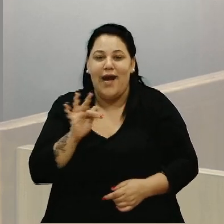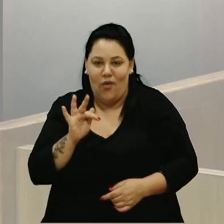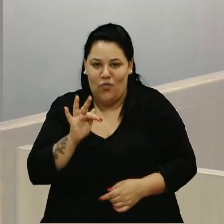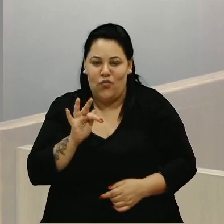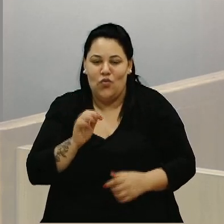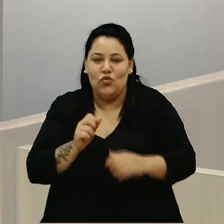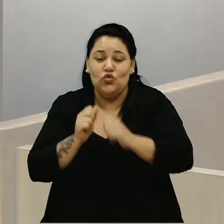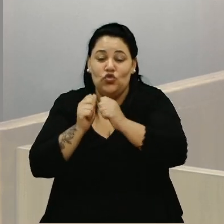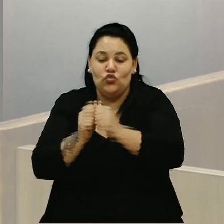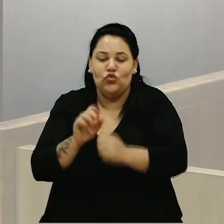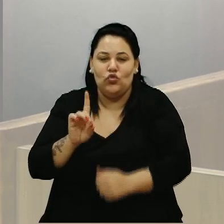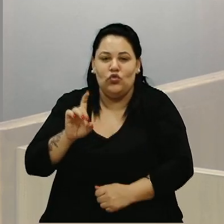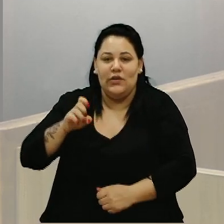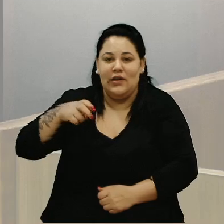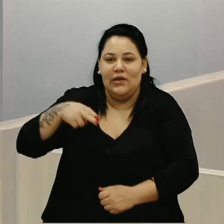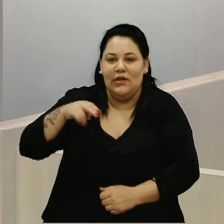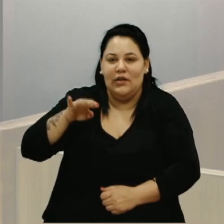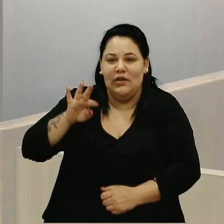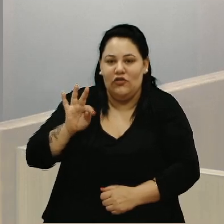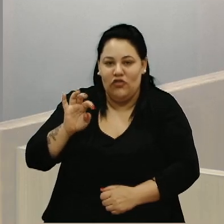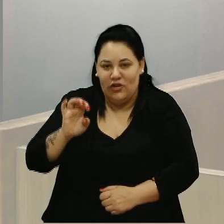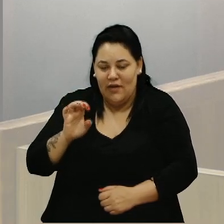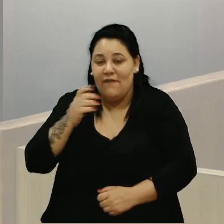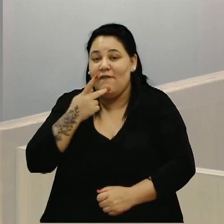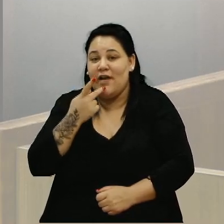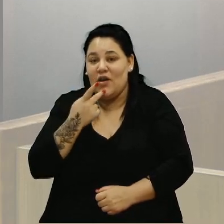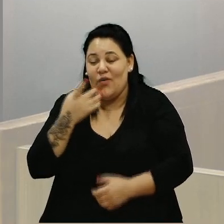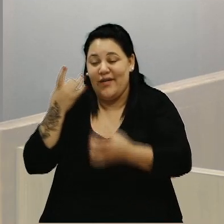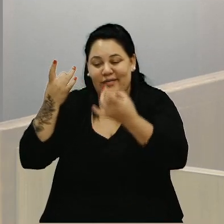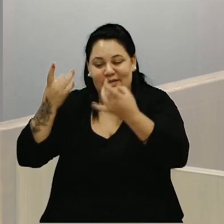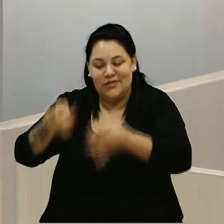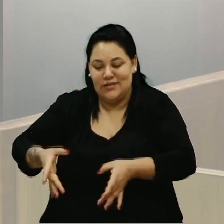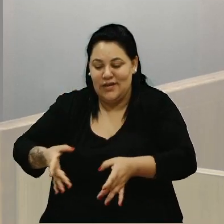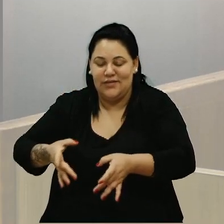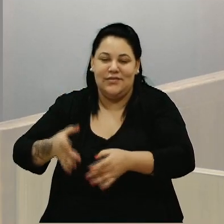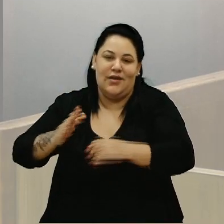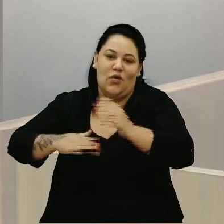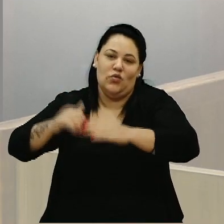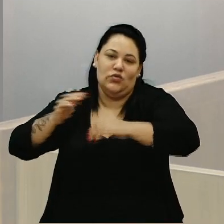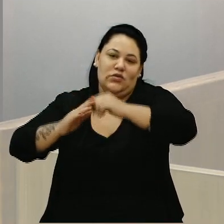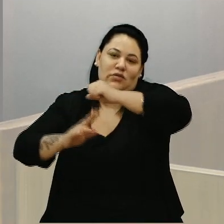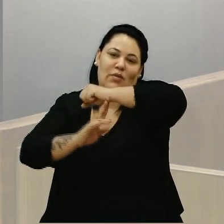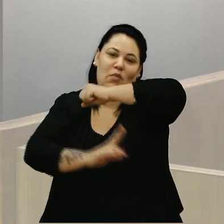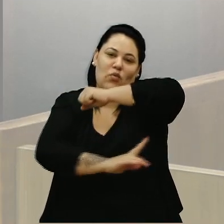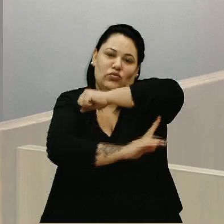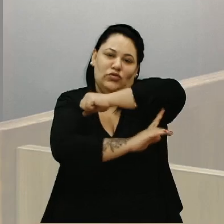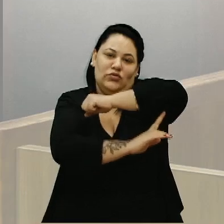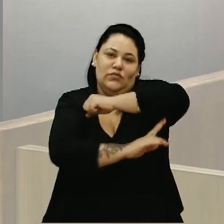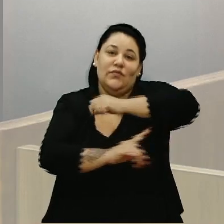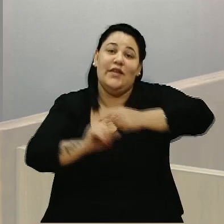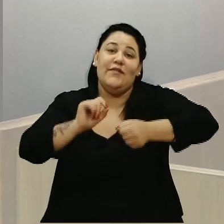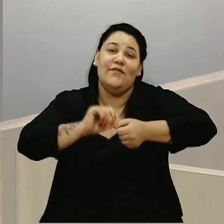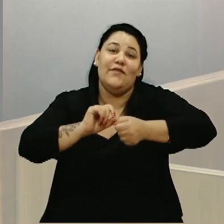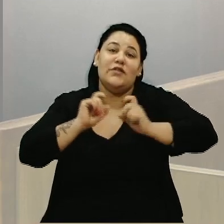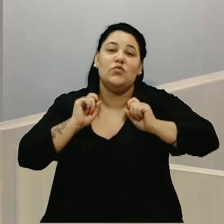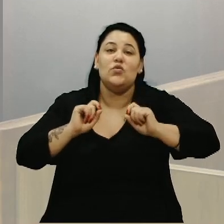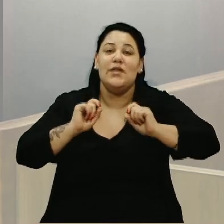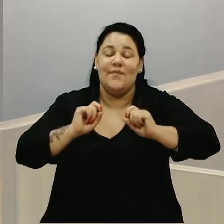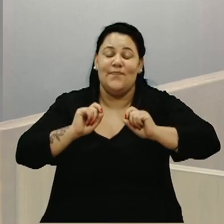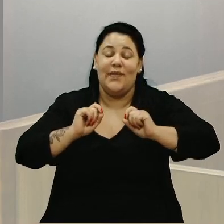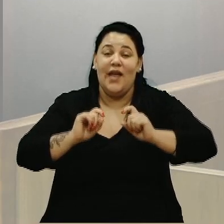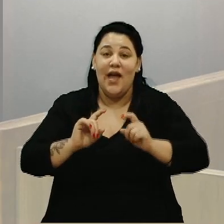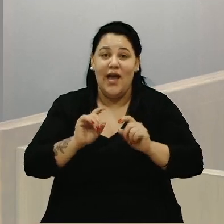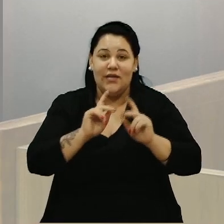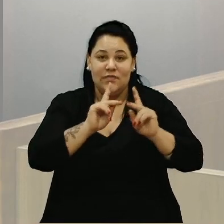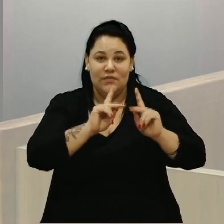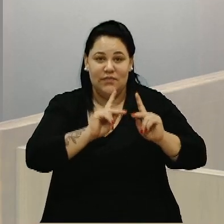através do DENIT, anunciou a desistência da construção dessa ponte. Foi com que fez essas pessoas,